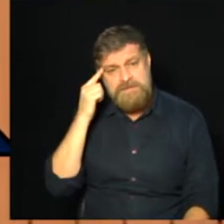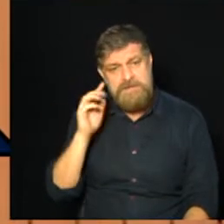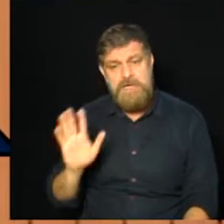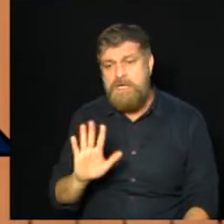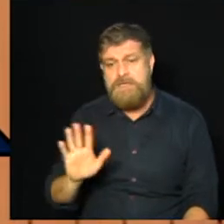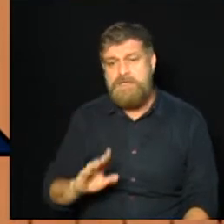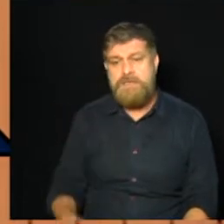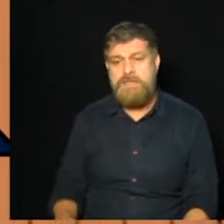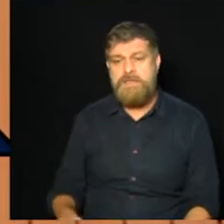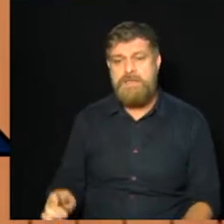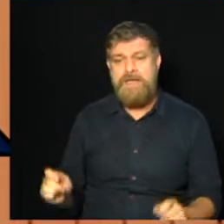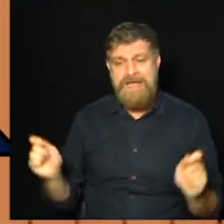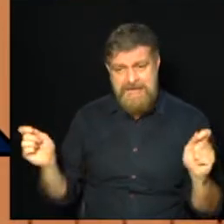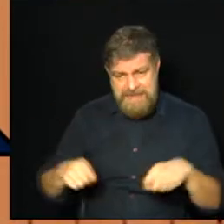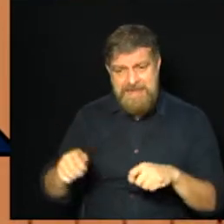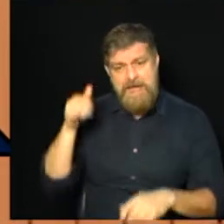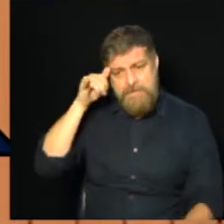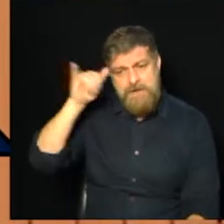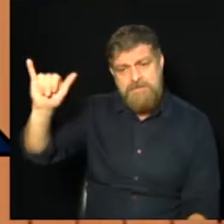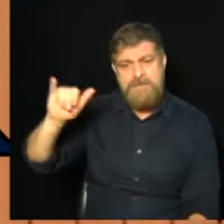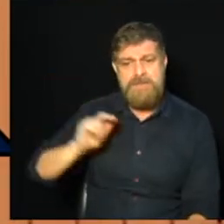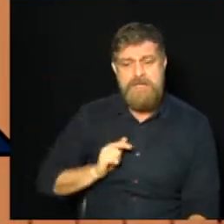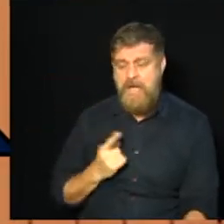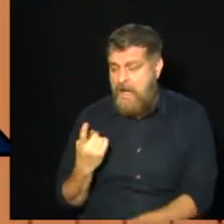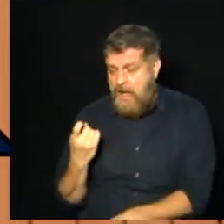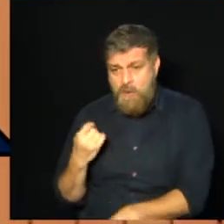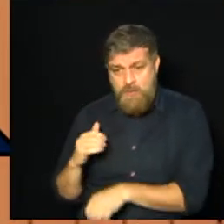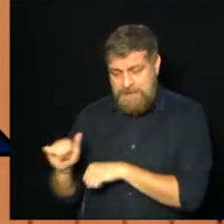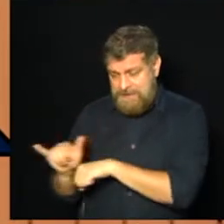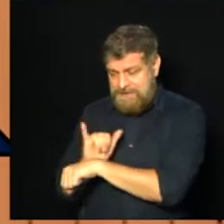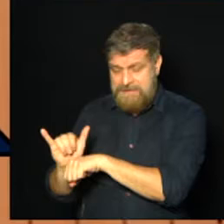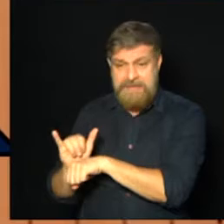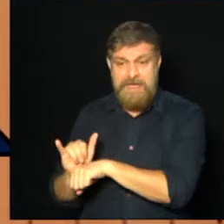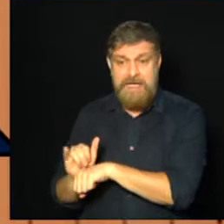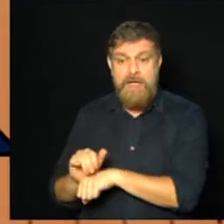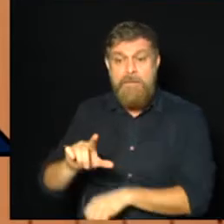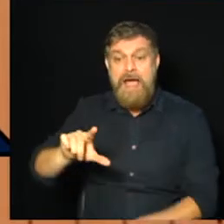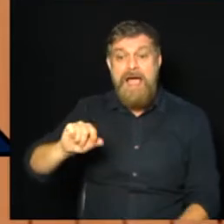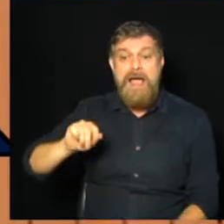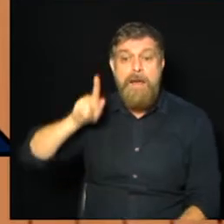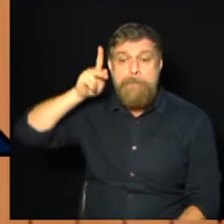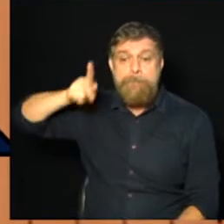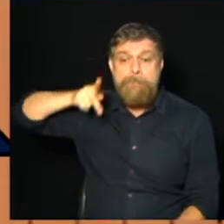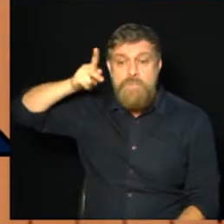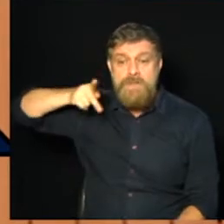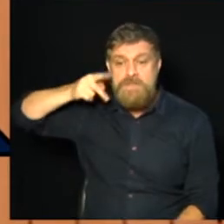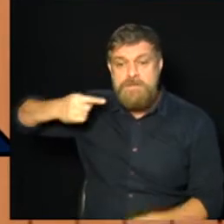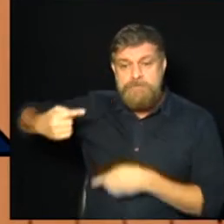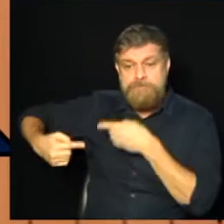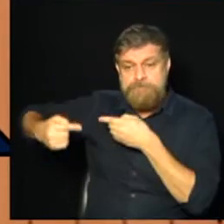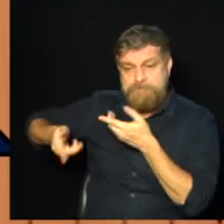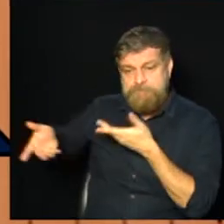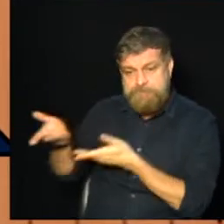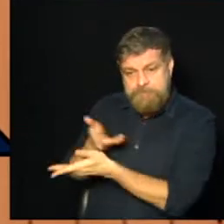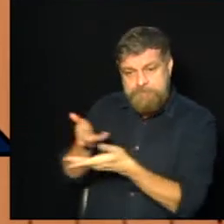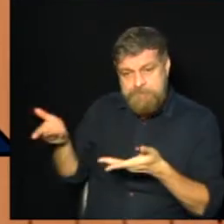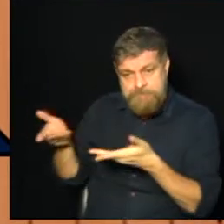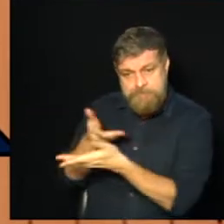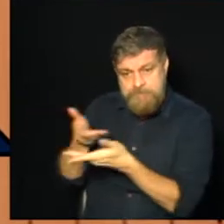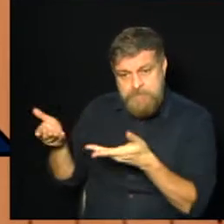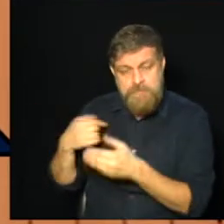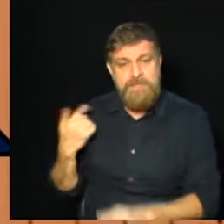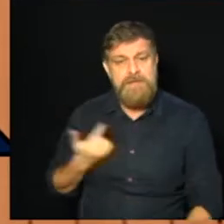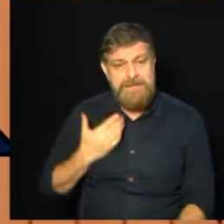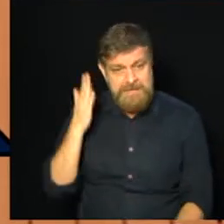coisa inevitável, não é a única coisa que dá para fazer, mas é uma opção política. E nós podemos discutir, dentro dessas opções, se é a